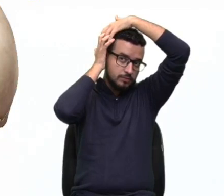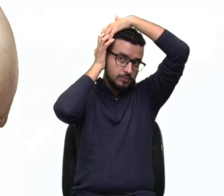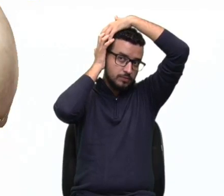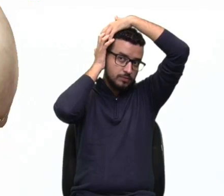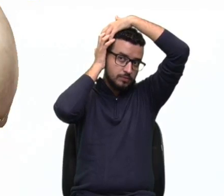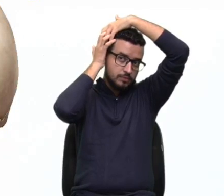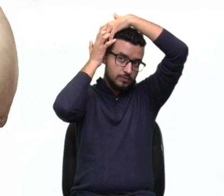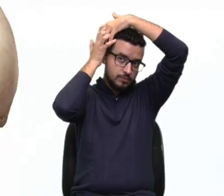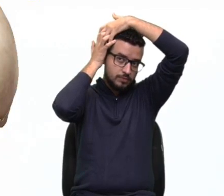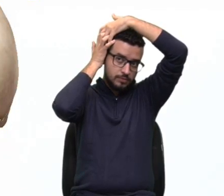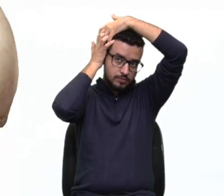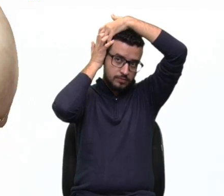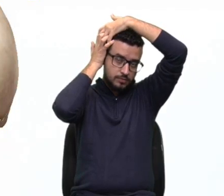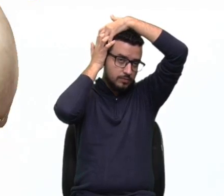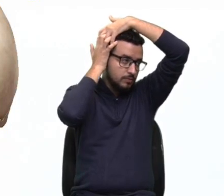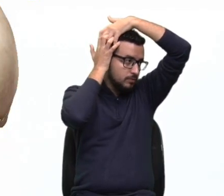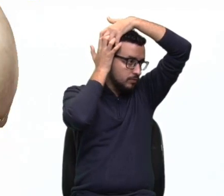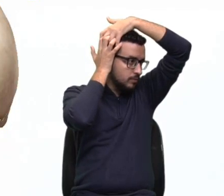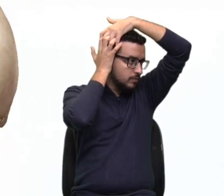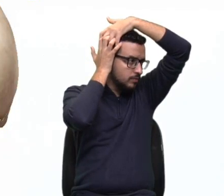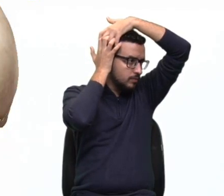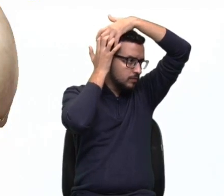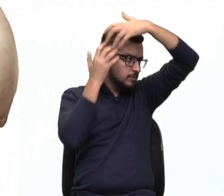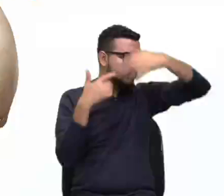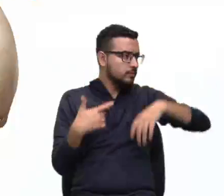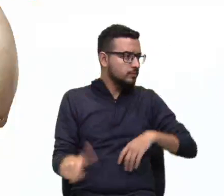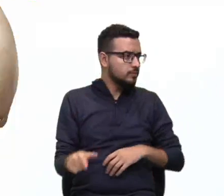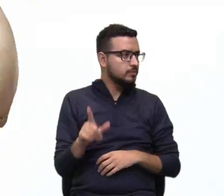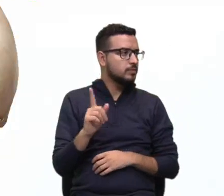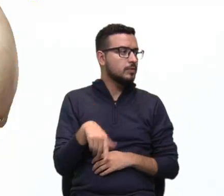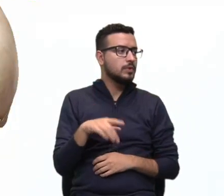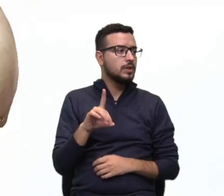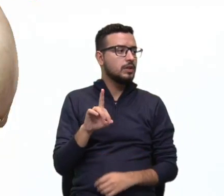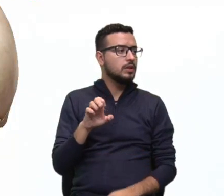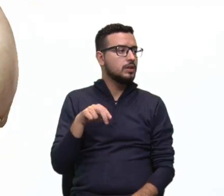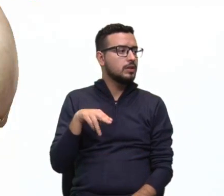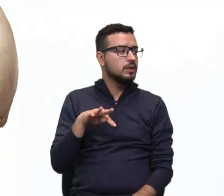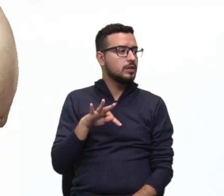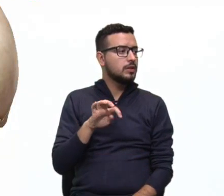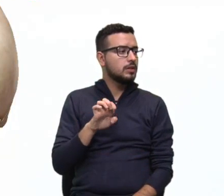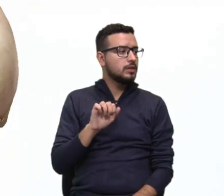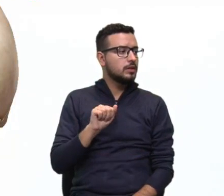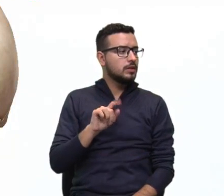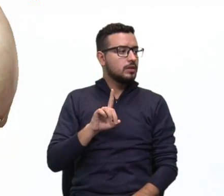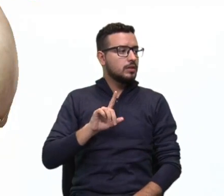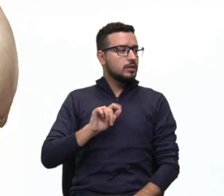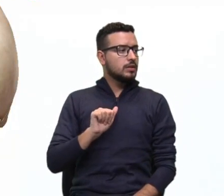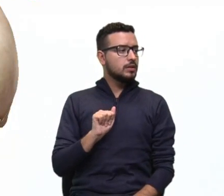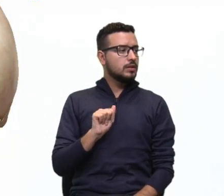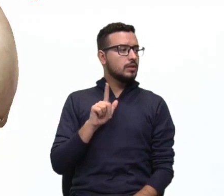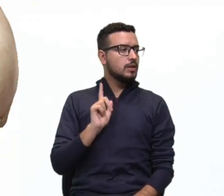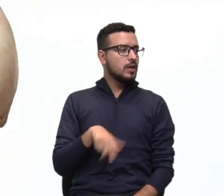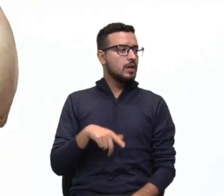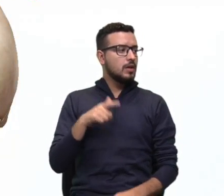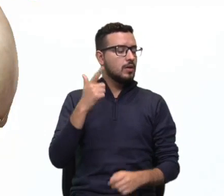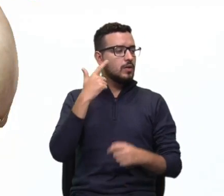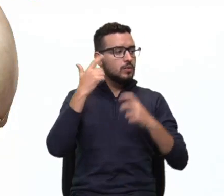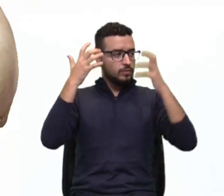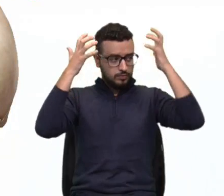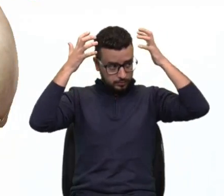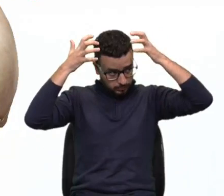E a sutura denteada, como que é? É entre os ossos parietais e ela